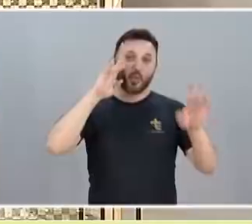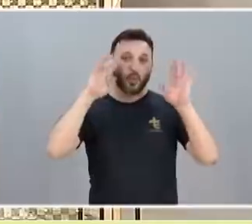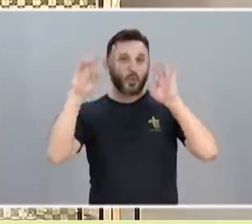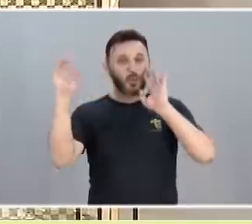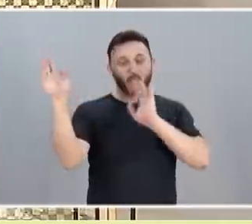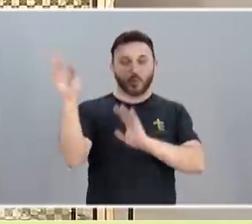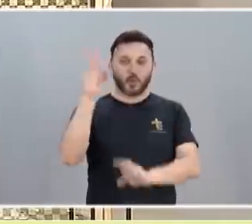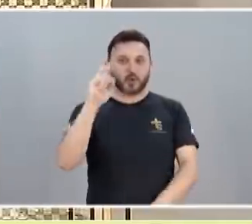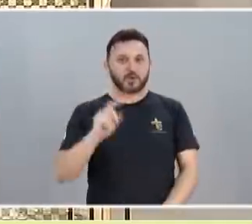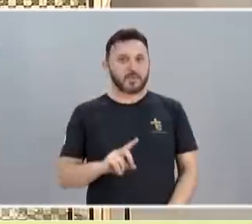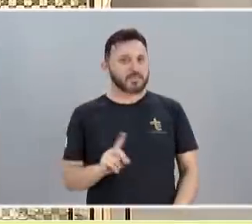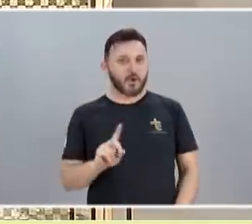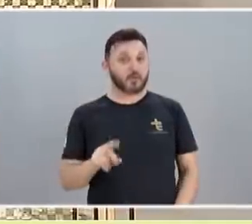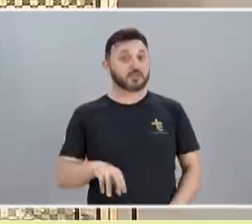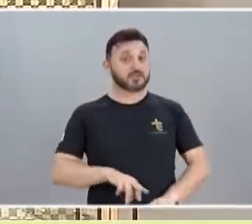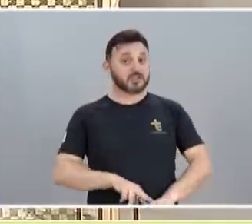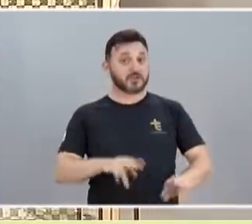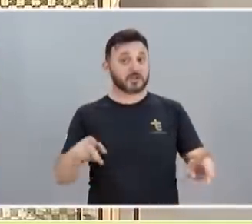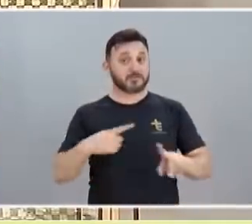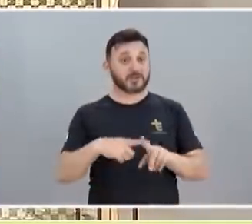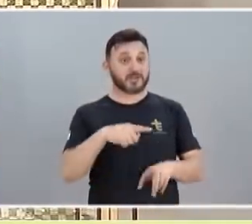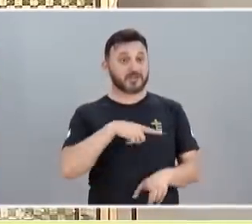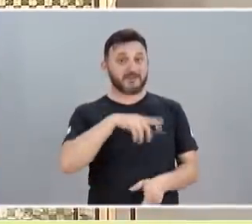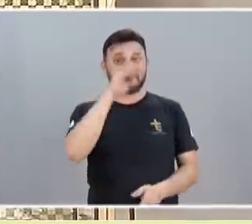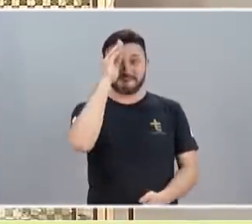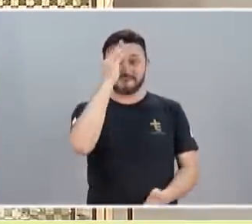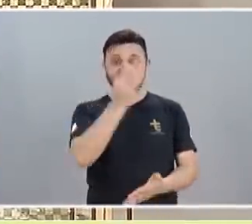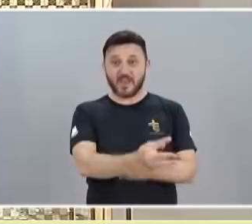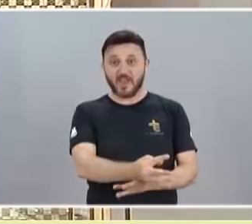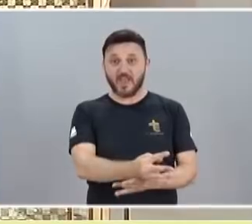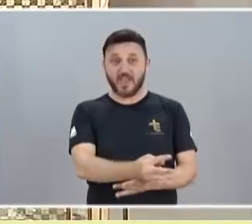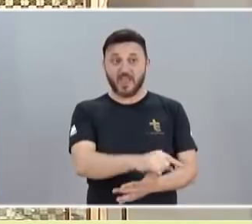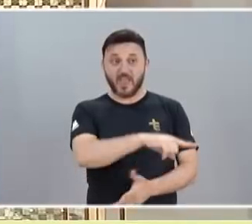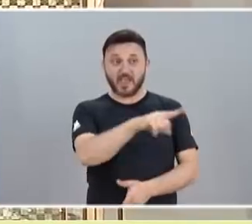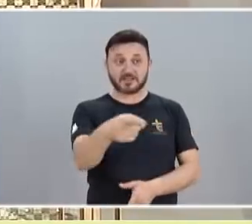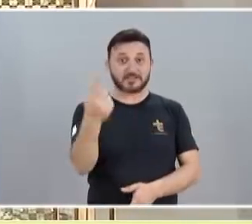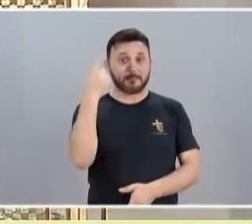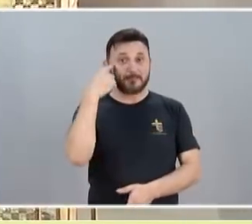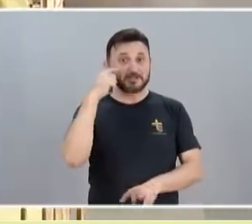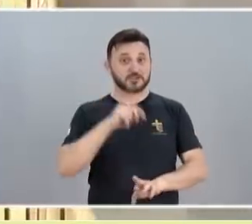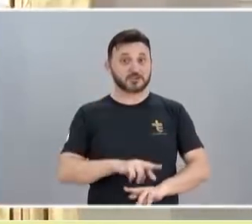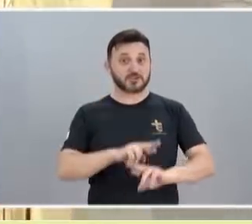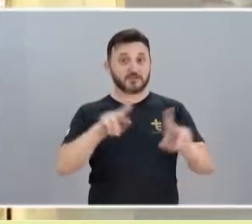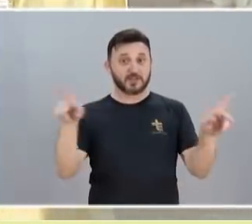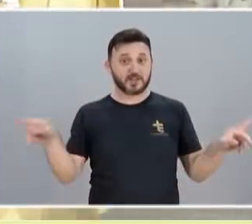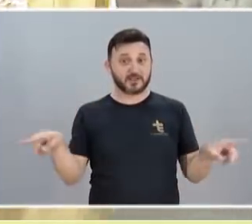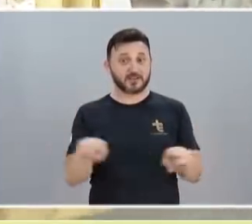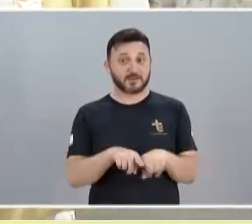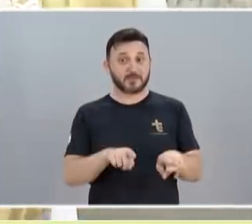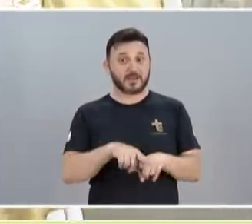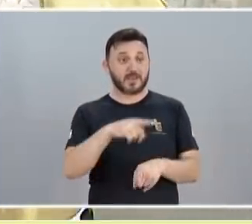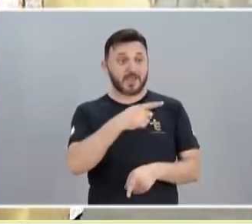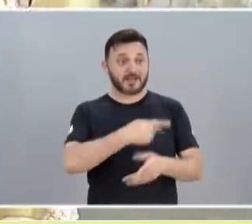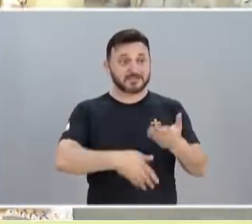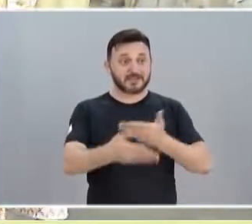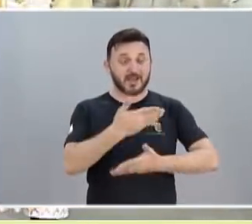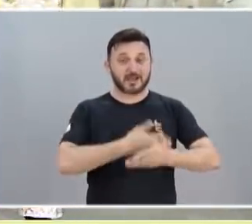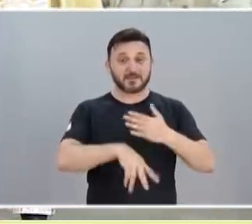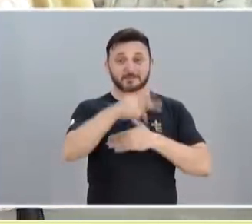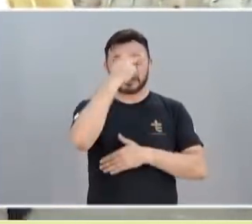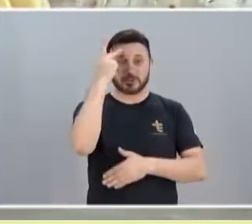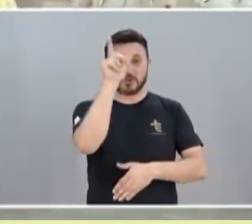eles têm uma fé, eles agem diferente, eles pensam diferente, eles tratam as